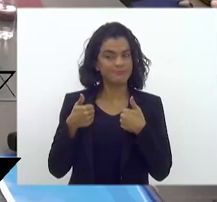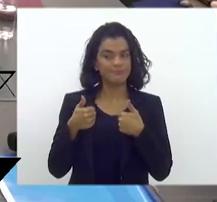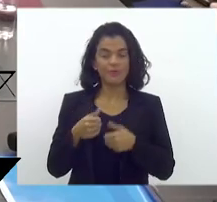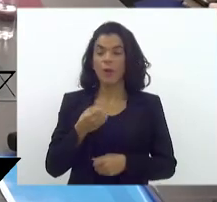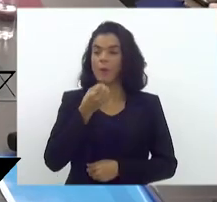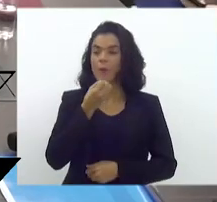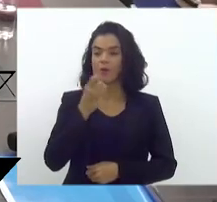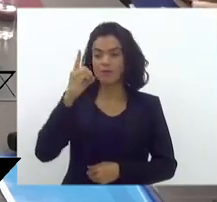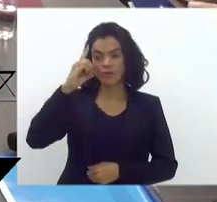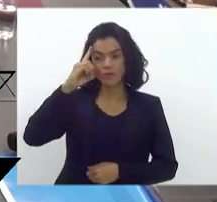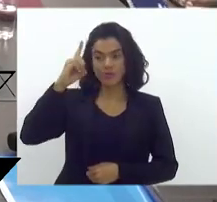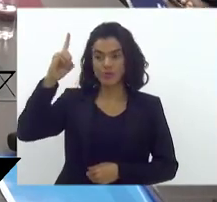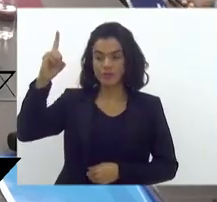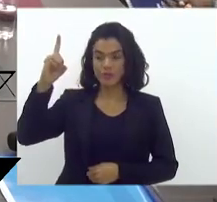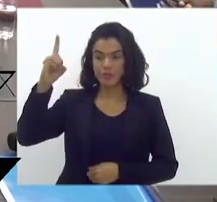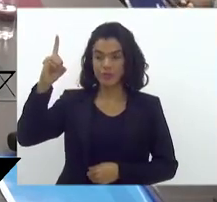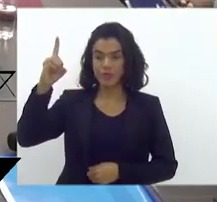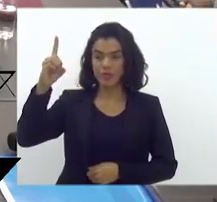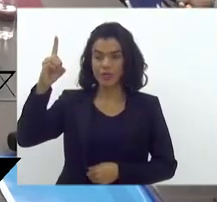Bom dia.